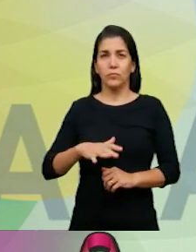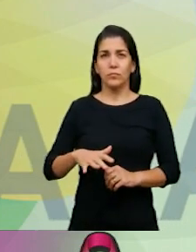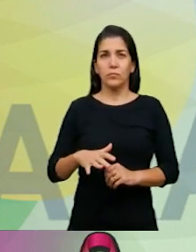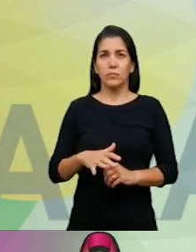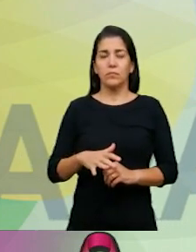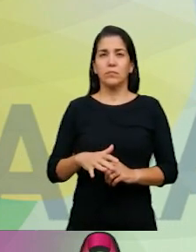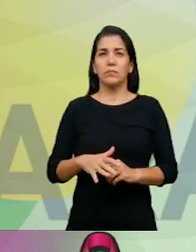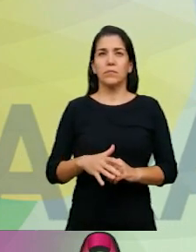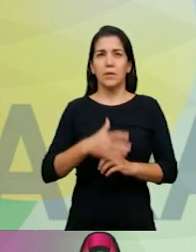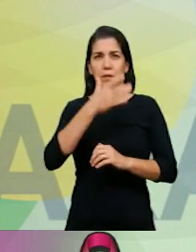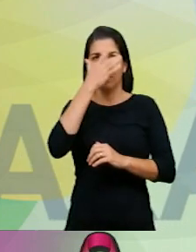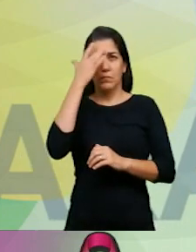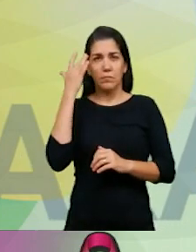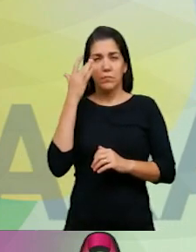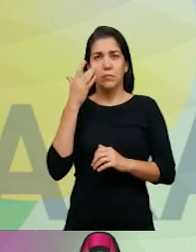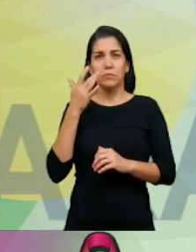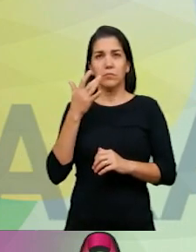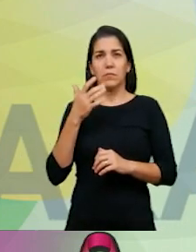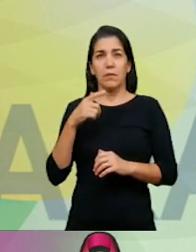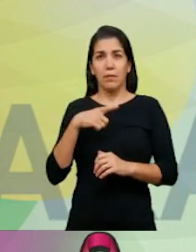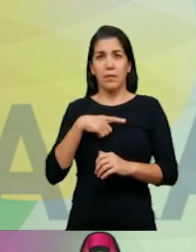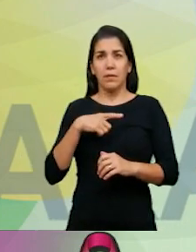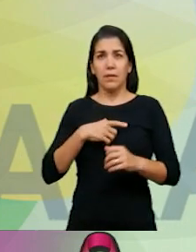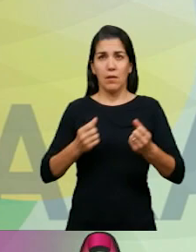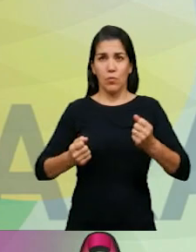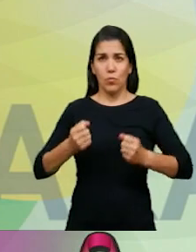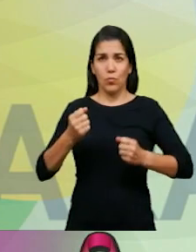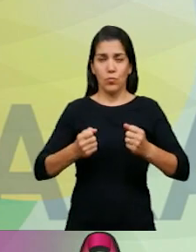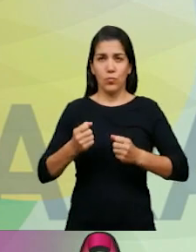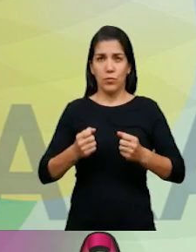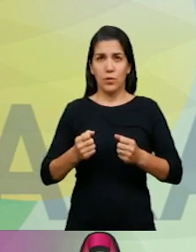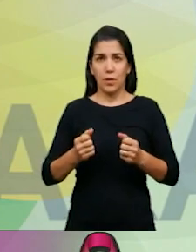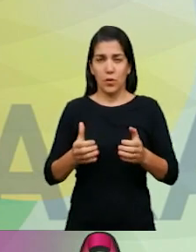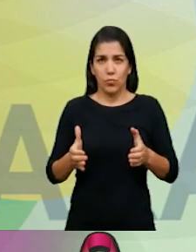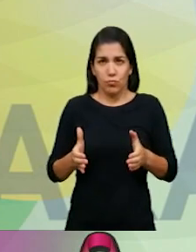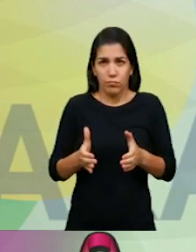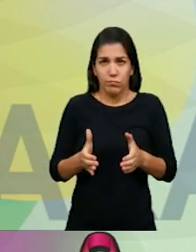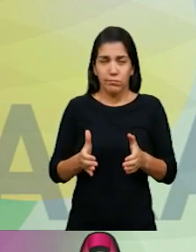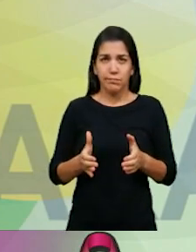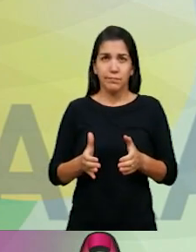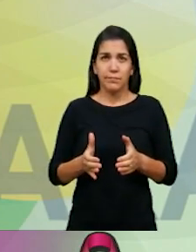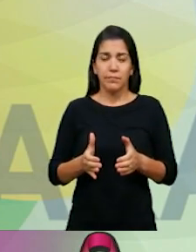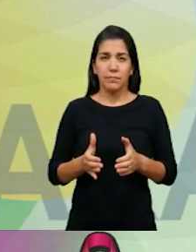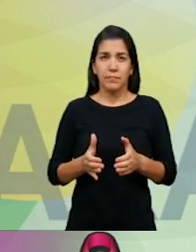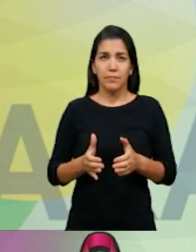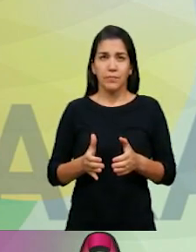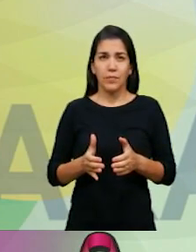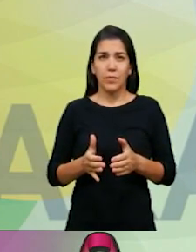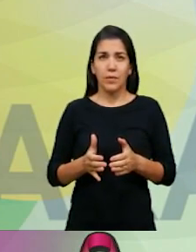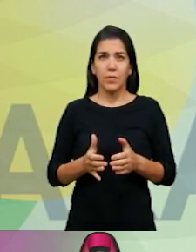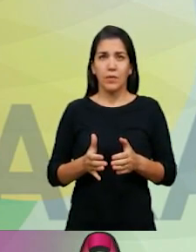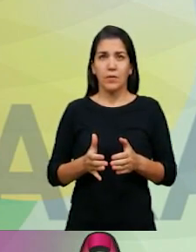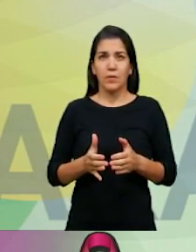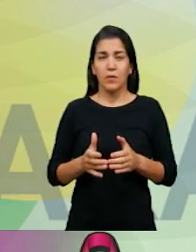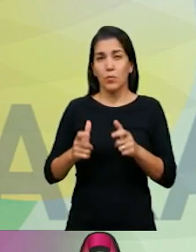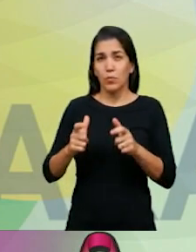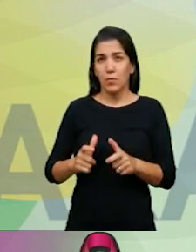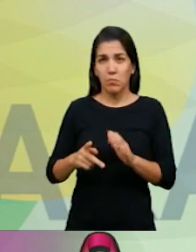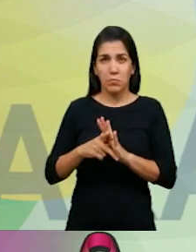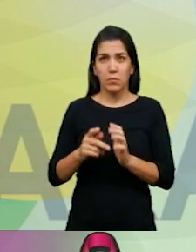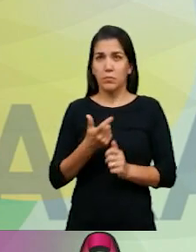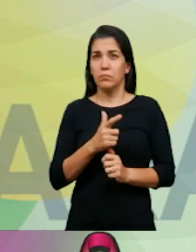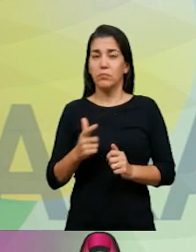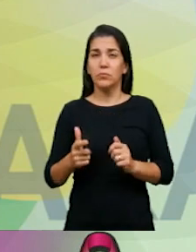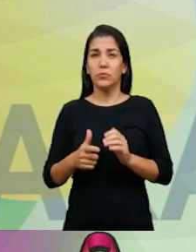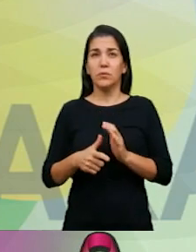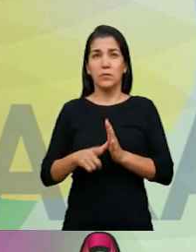têm aqueles carros a gasolina pequenininho, que têm seus filhos, que não tinham onde andar. Não,